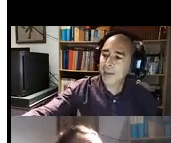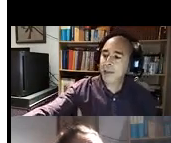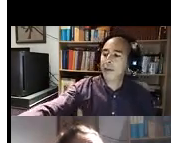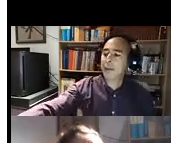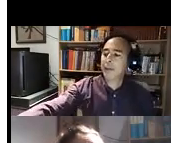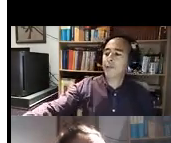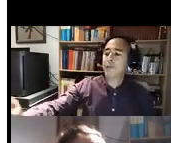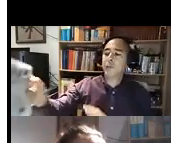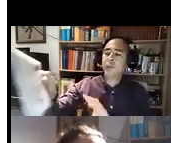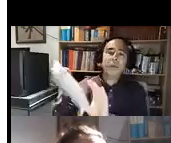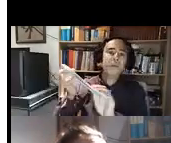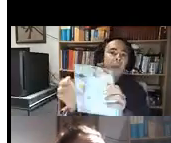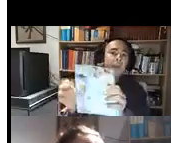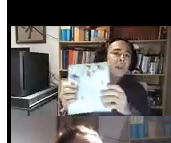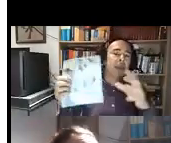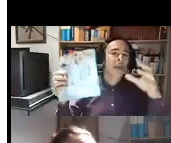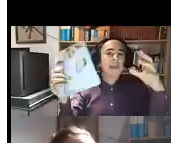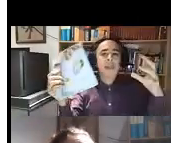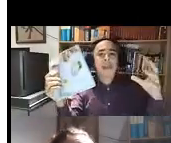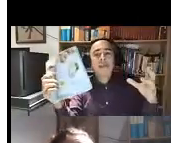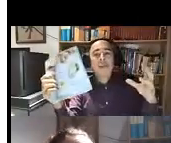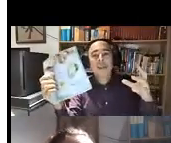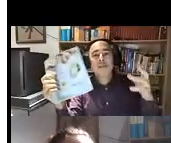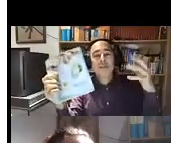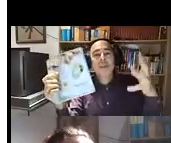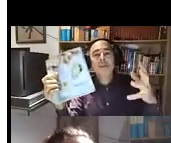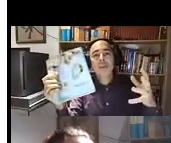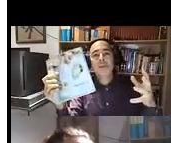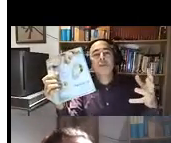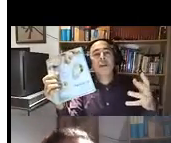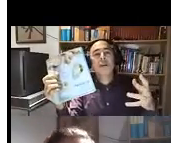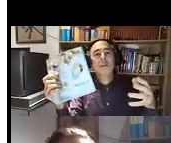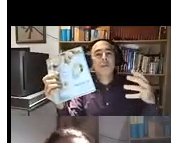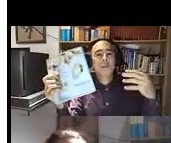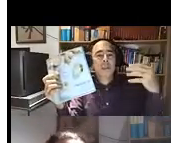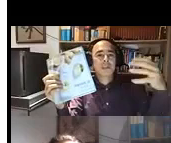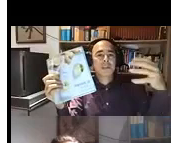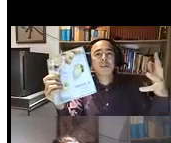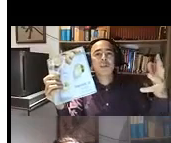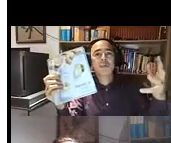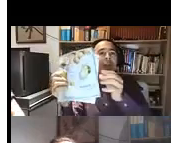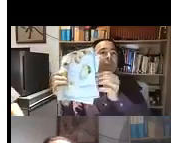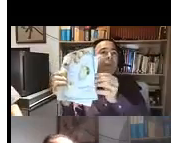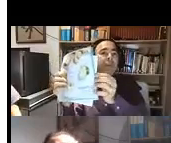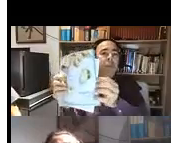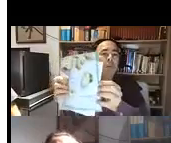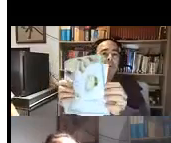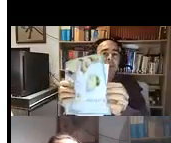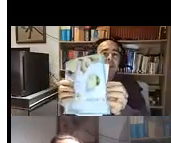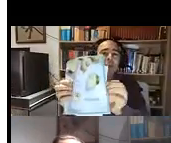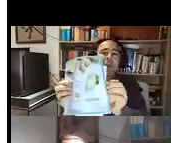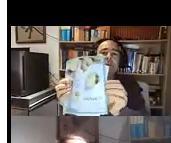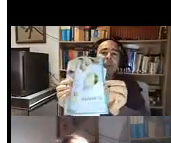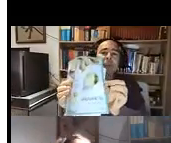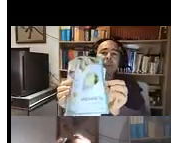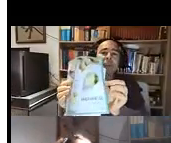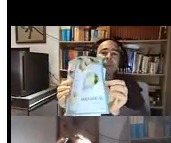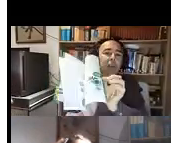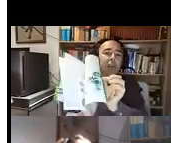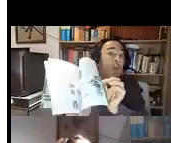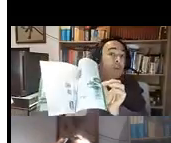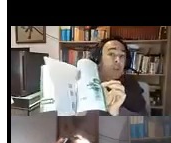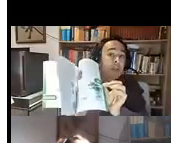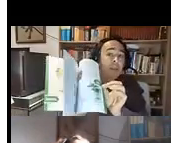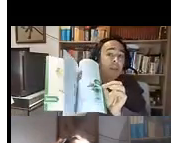chegar este é o catálogo tudo Pois é ele assume catálogo geral tá saindo geral São está sempre Firme Se ela tiver uns 50 ou 100 ou mais